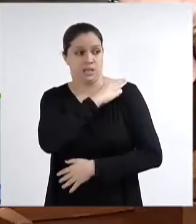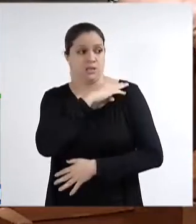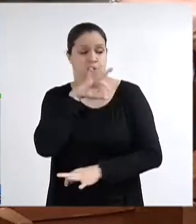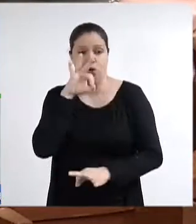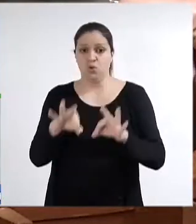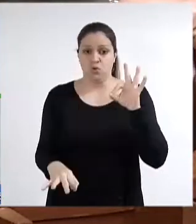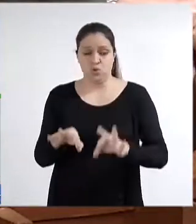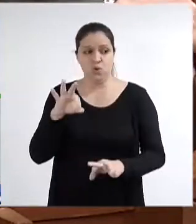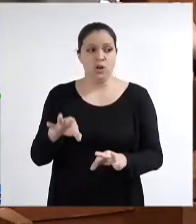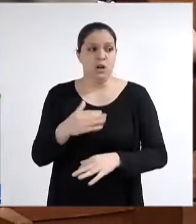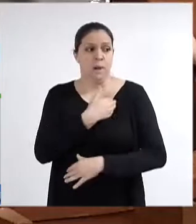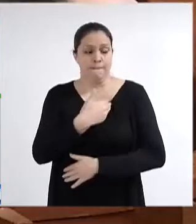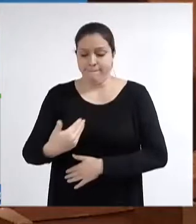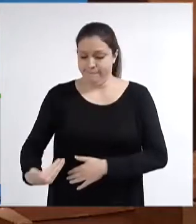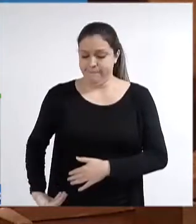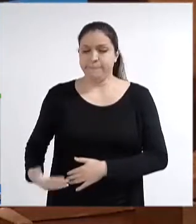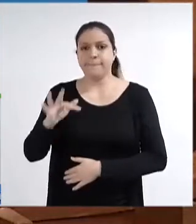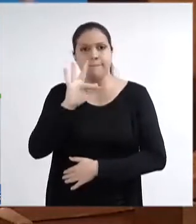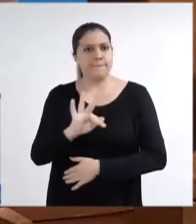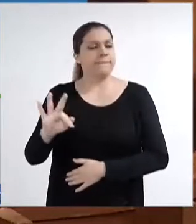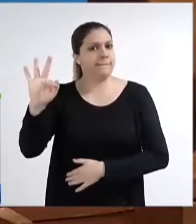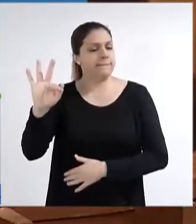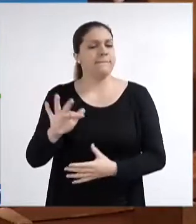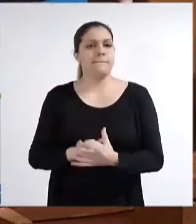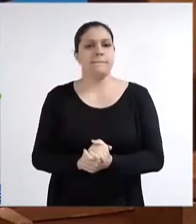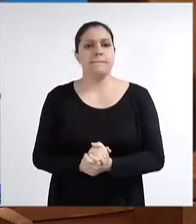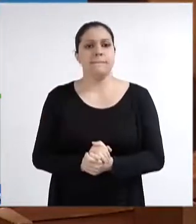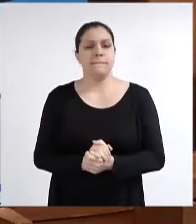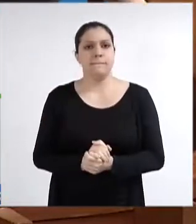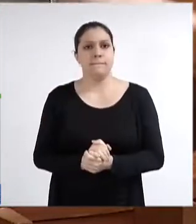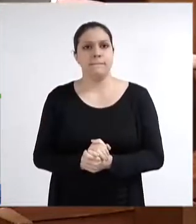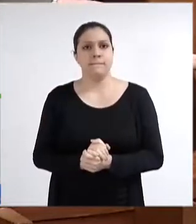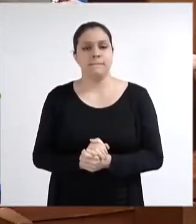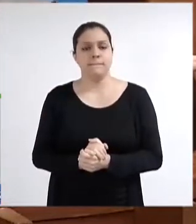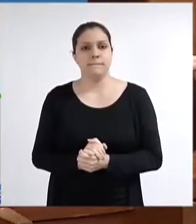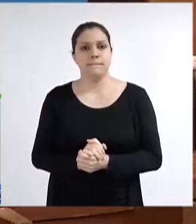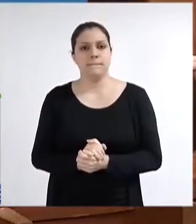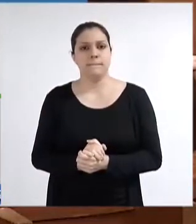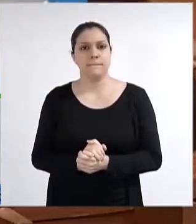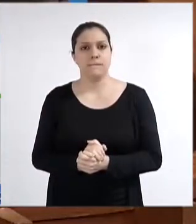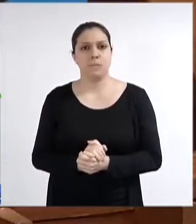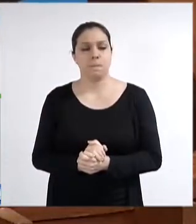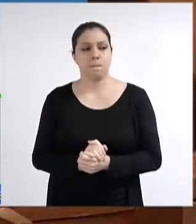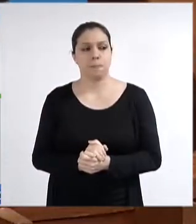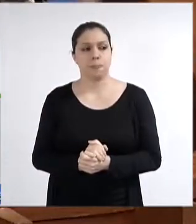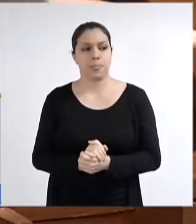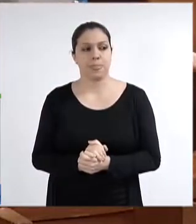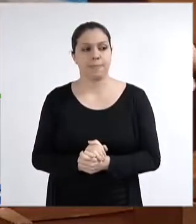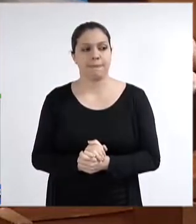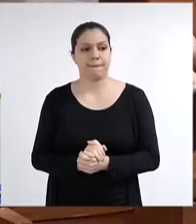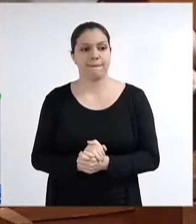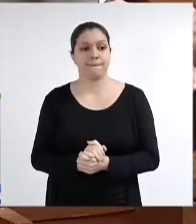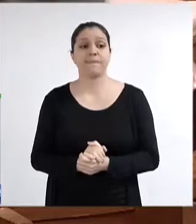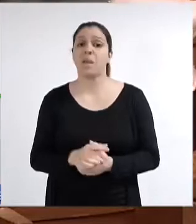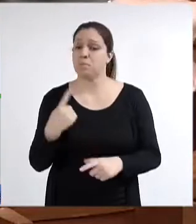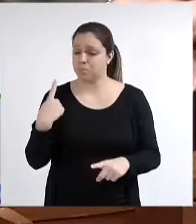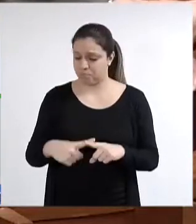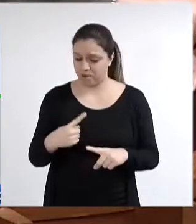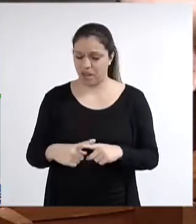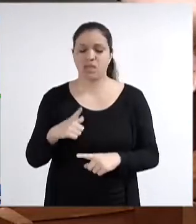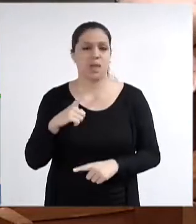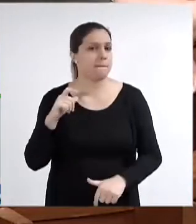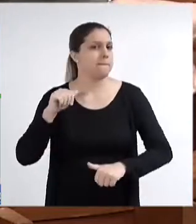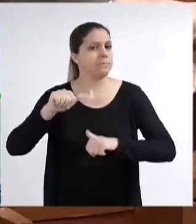da Justiça, o governo federal, estabeleça tal qual começa a acontecer em relação à Senad. Nós temos mudanças